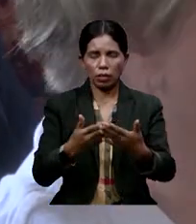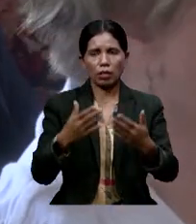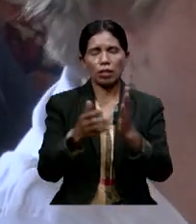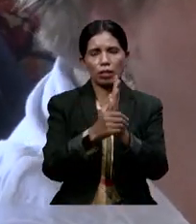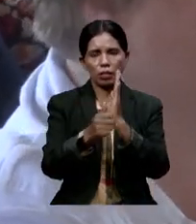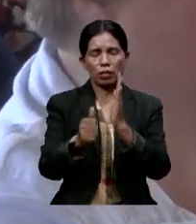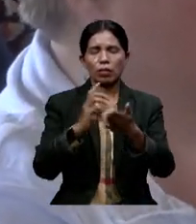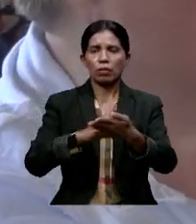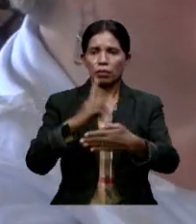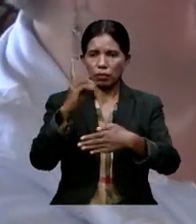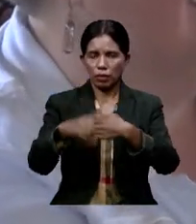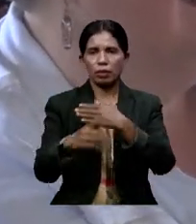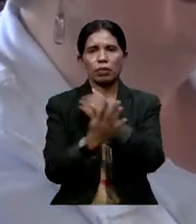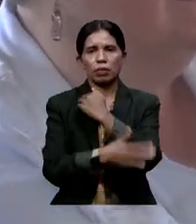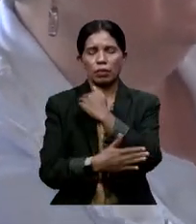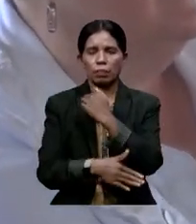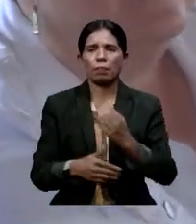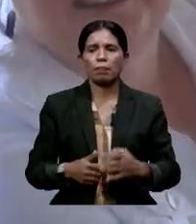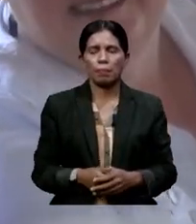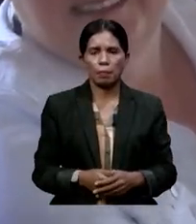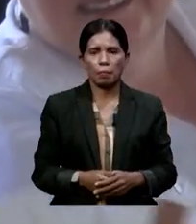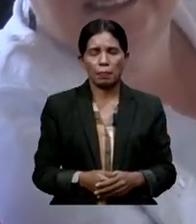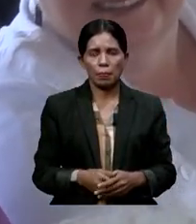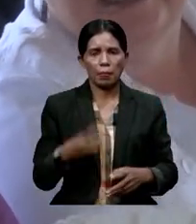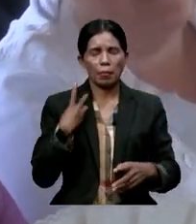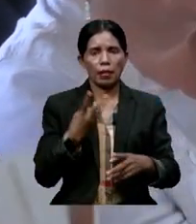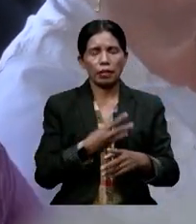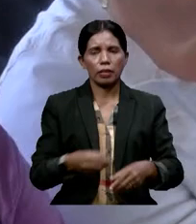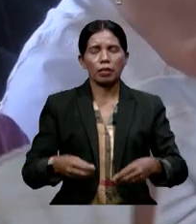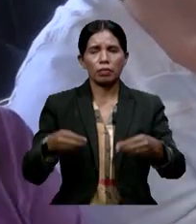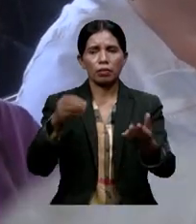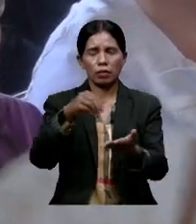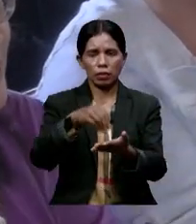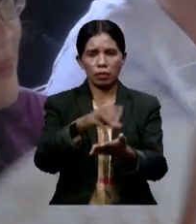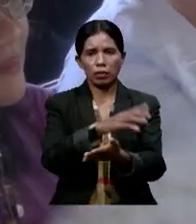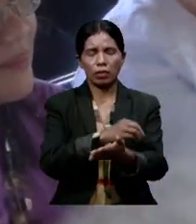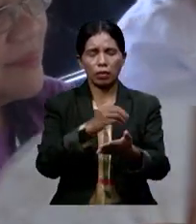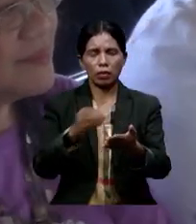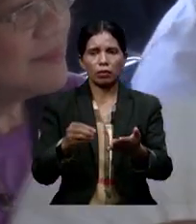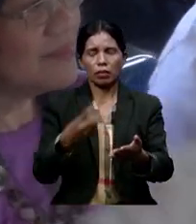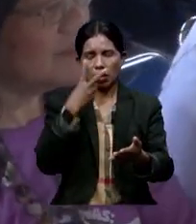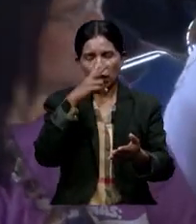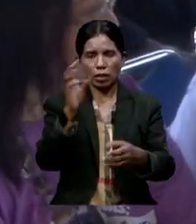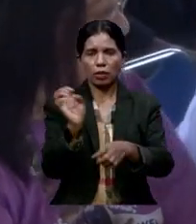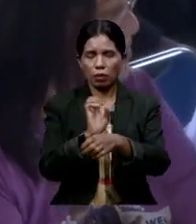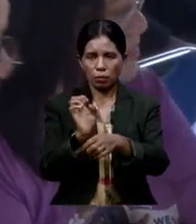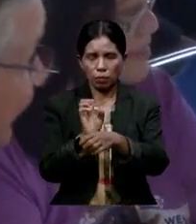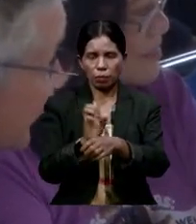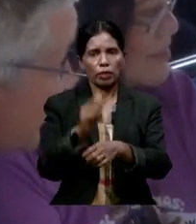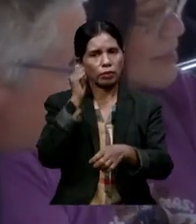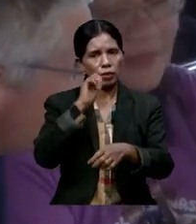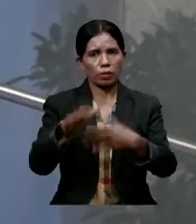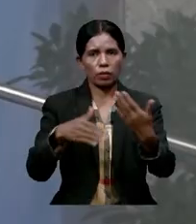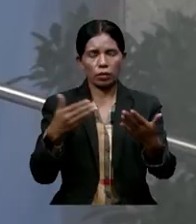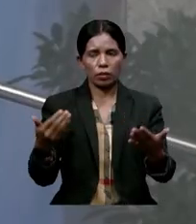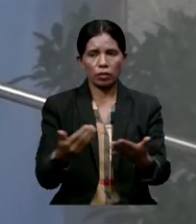onde desenvolve a nação. Quando investimos nas mulheres, estamos a investir no crescimento econômico, na inovação